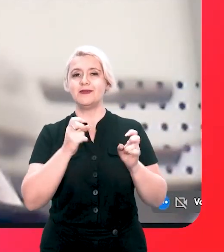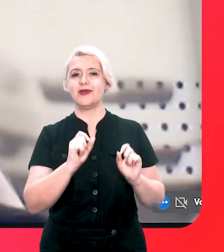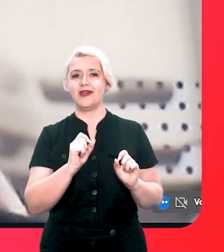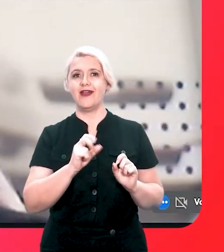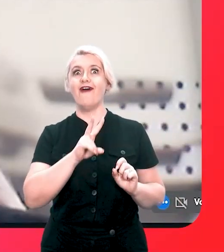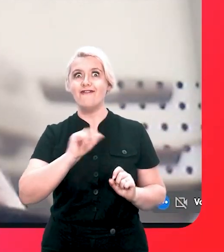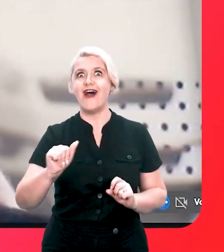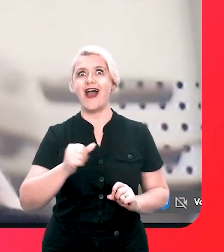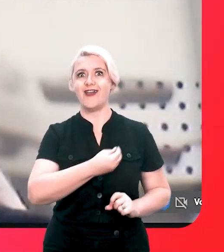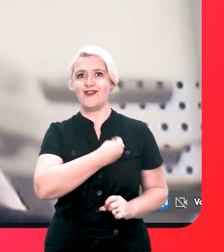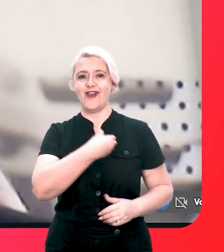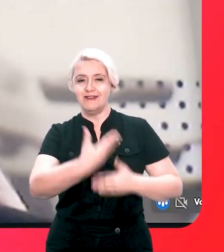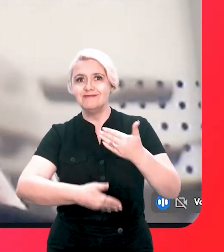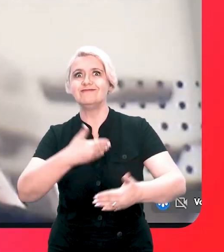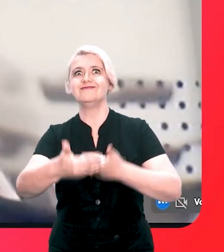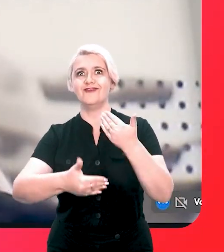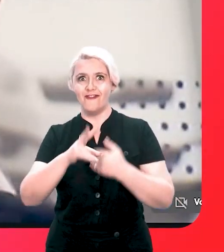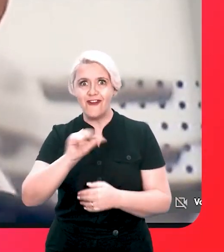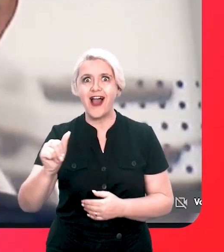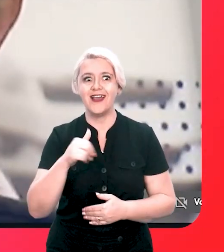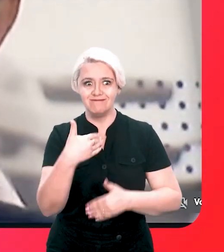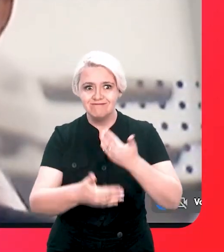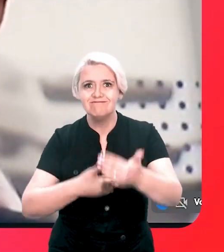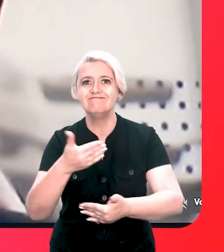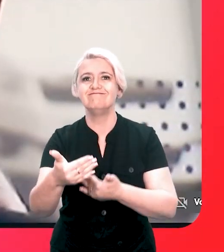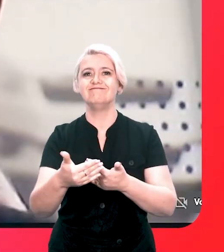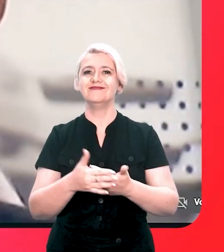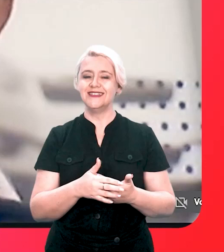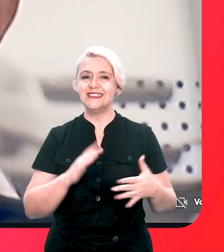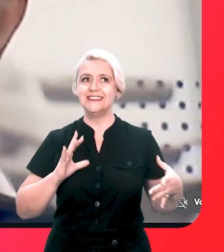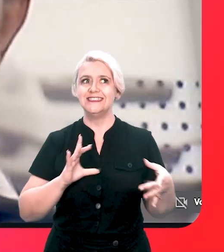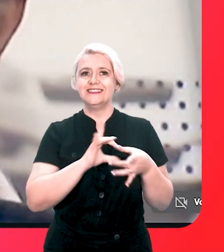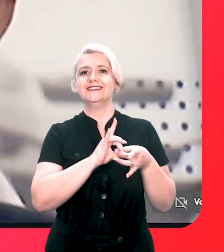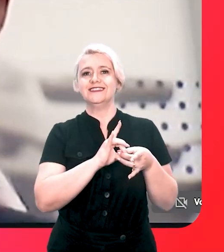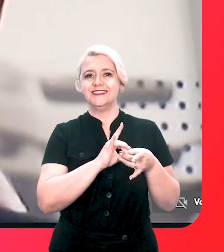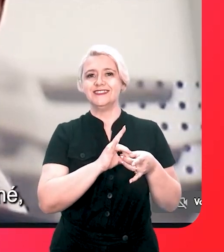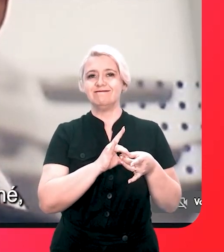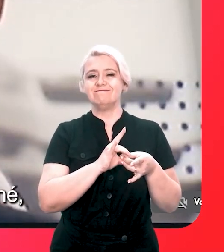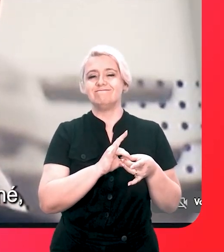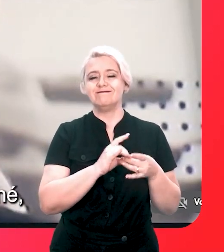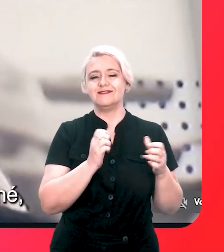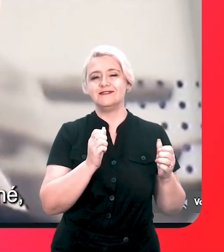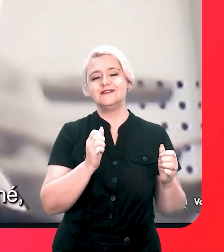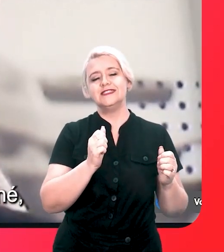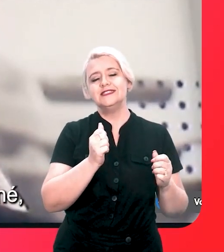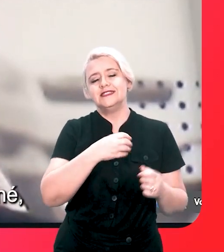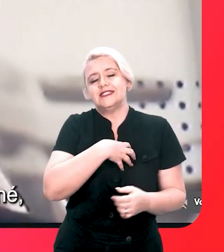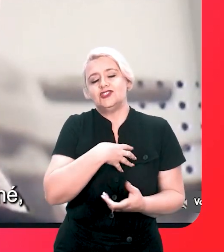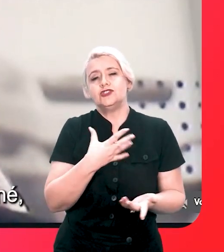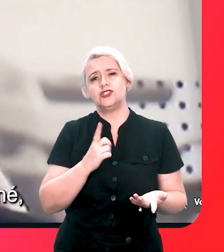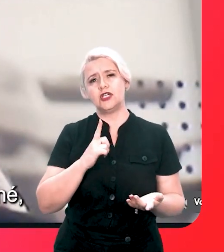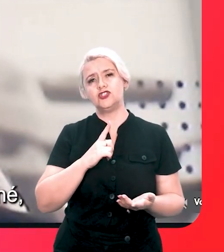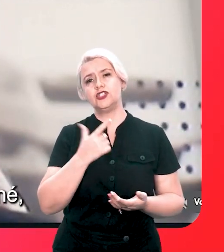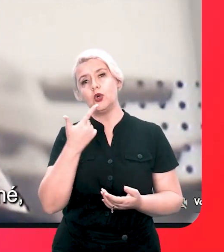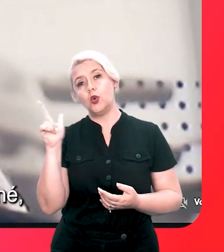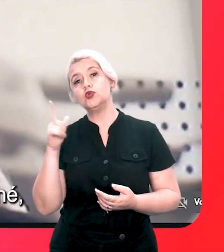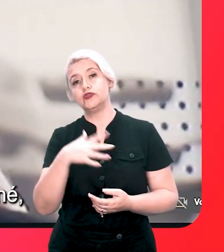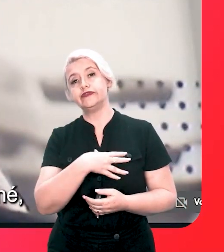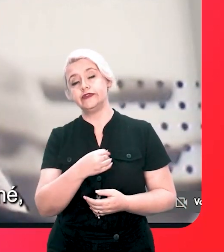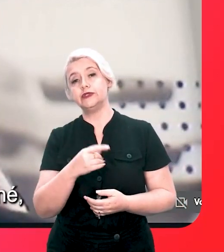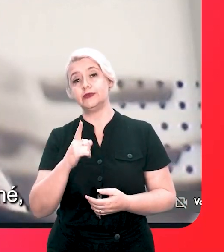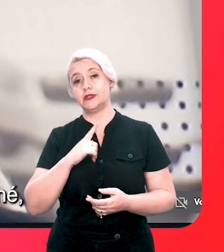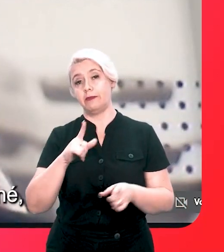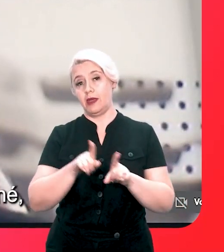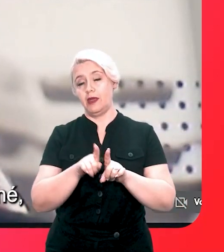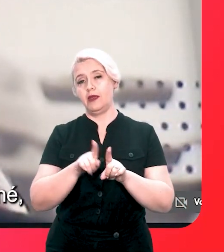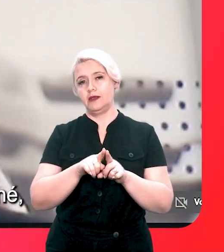vai. Agora ele vai. Aí foi um abraço. Aí já tinha os outros 2 também, né? Porque